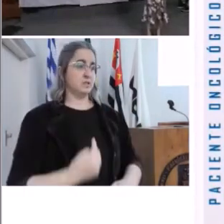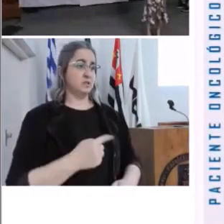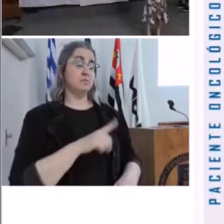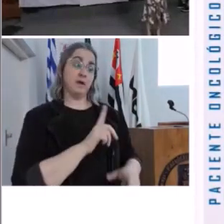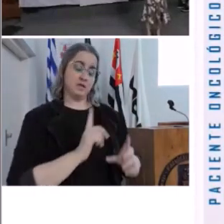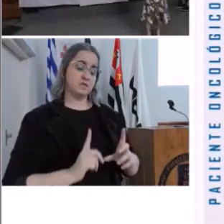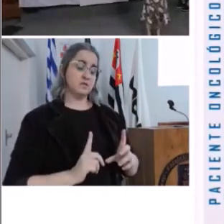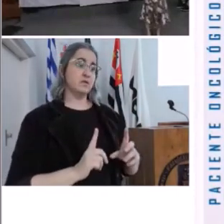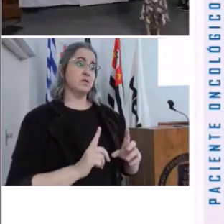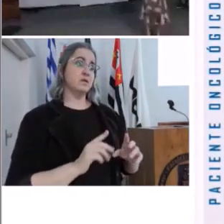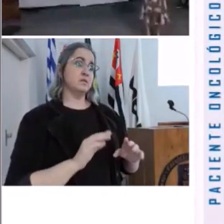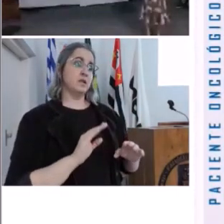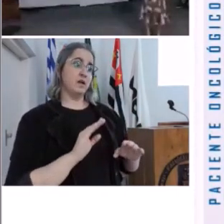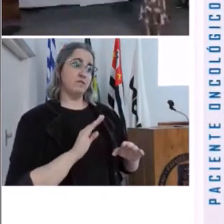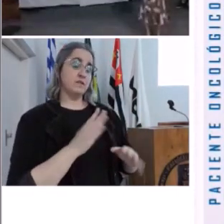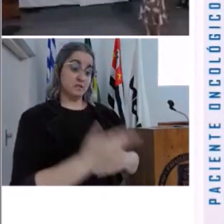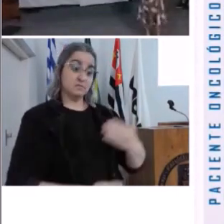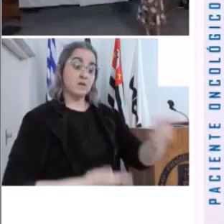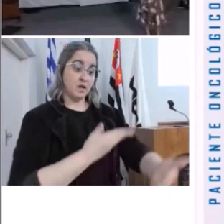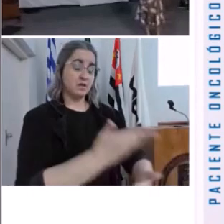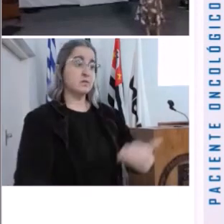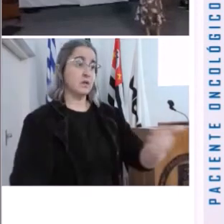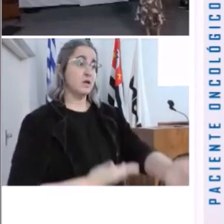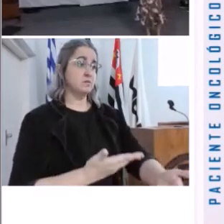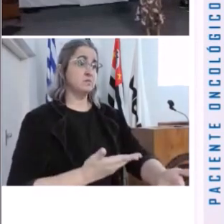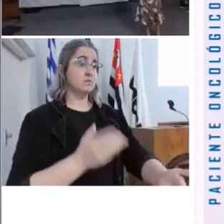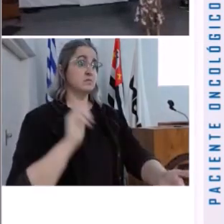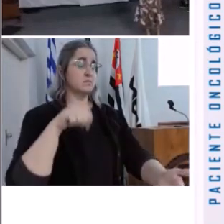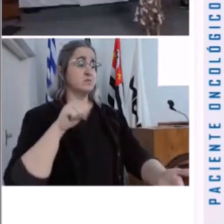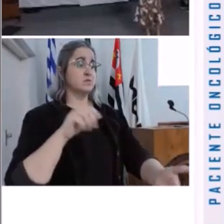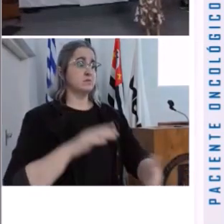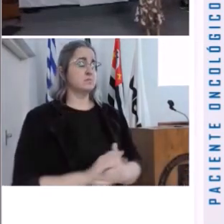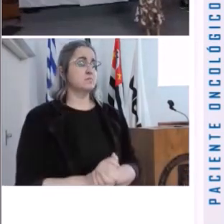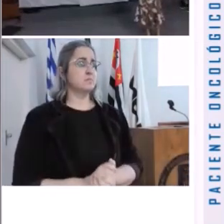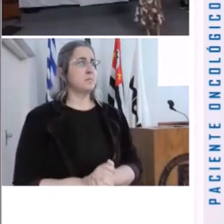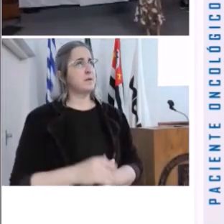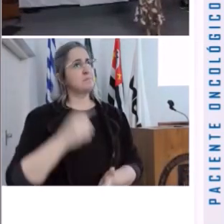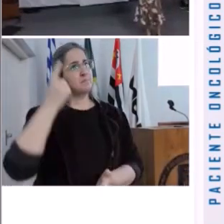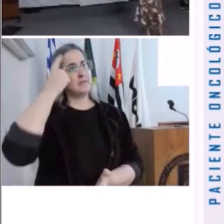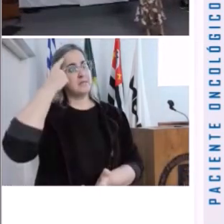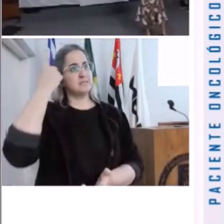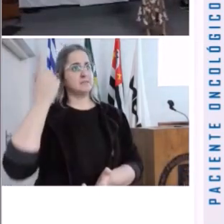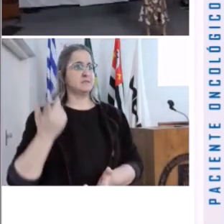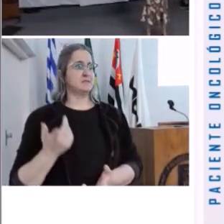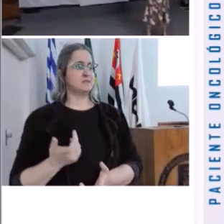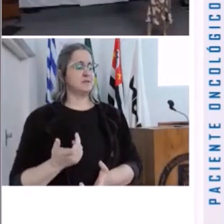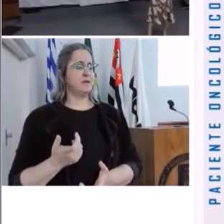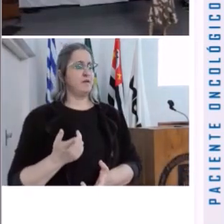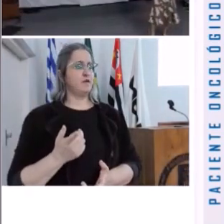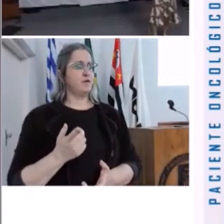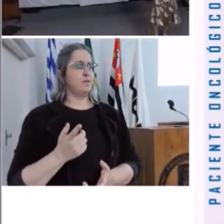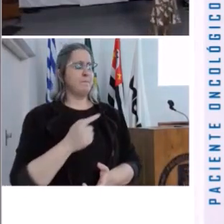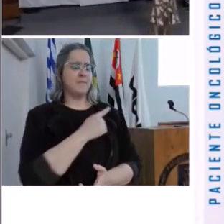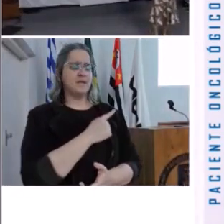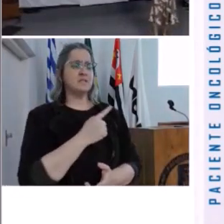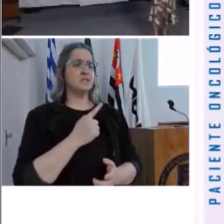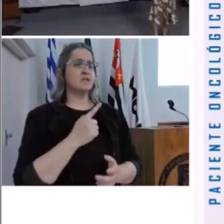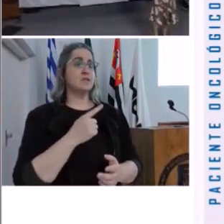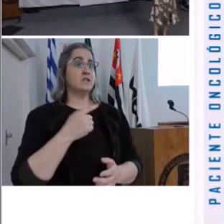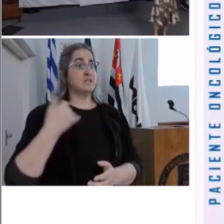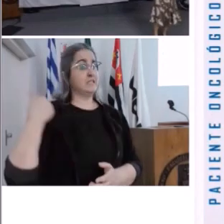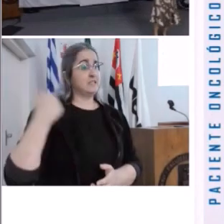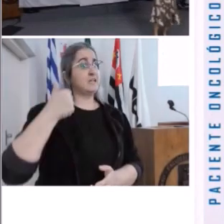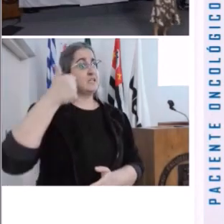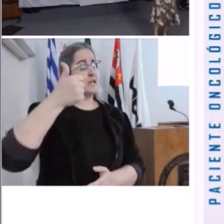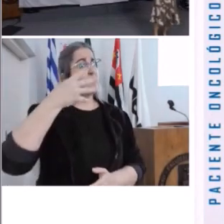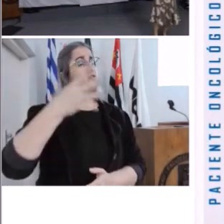então, né, mas estava sendo tratado como uma doença base, a tal leucemia. Mas, gente, as consequências